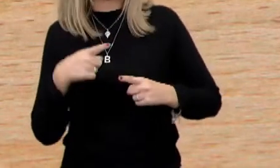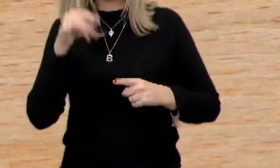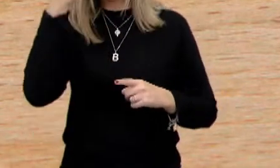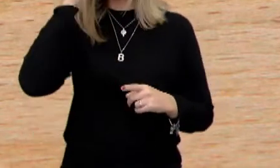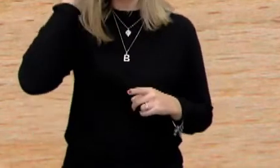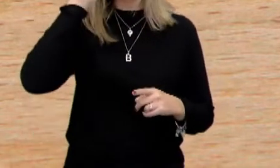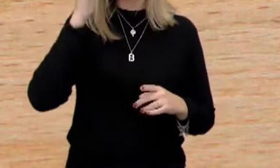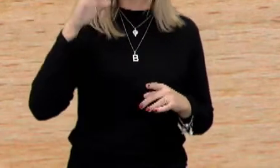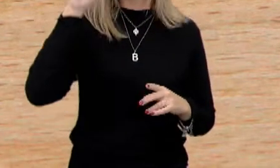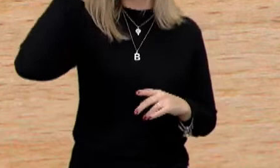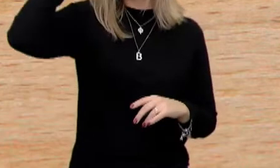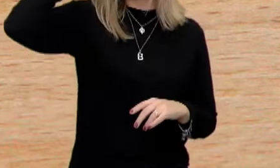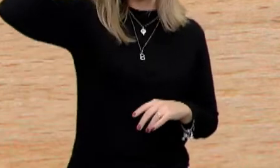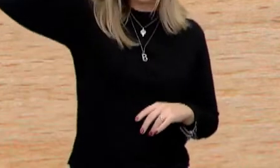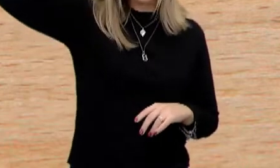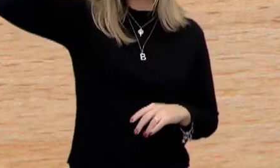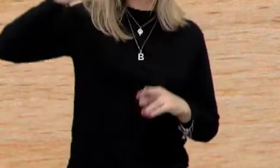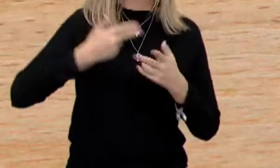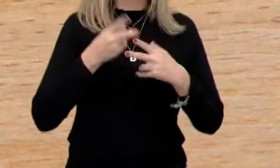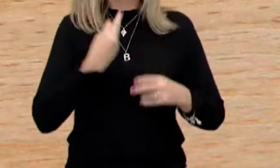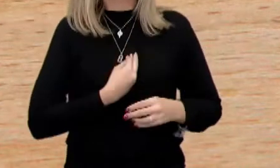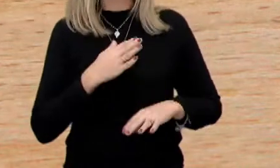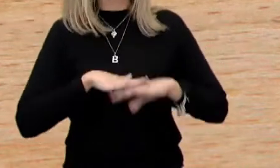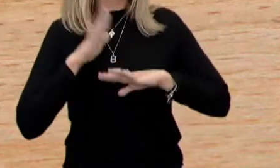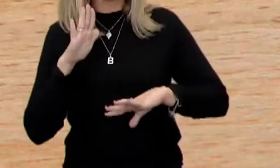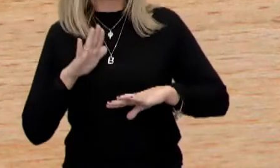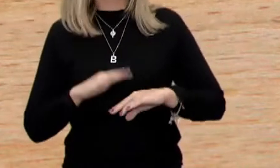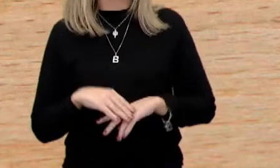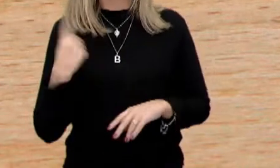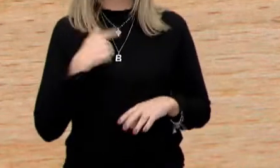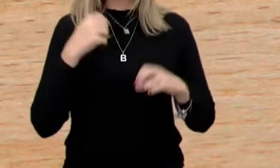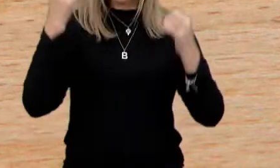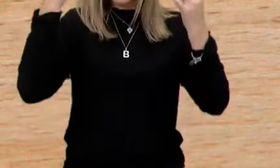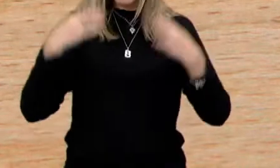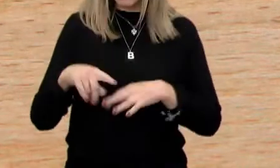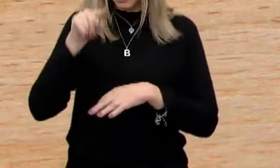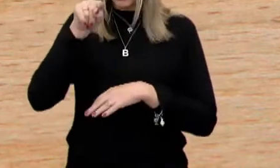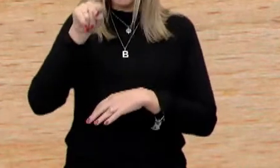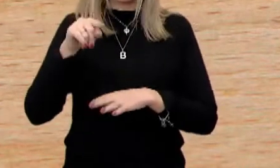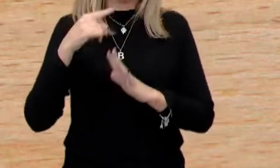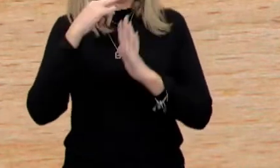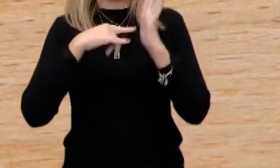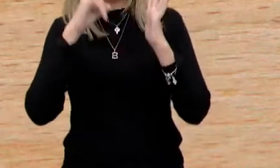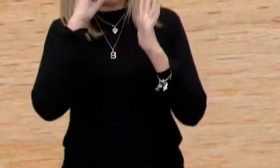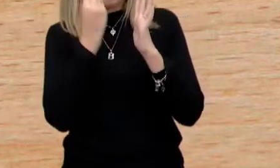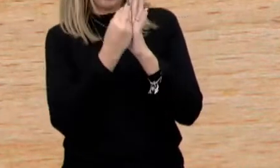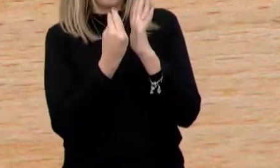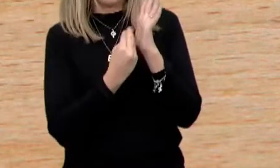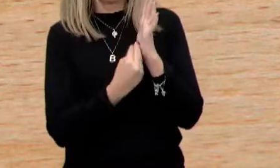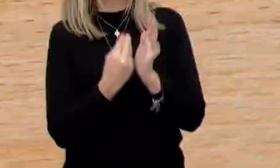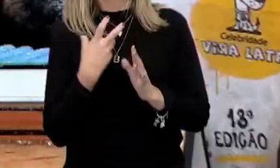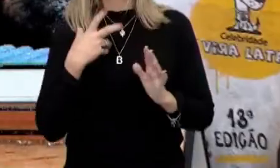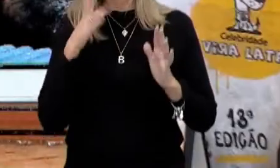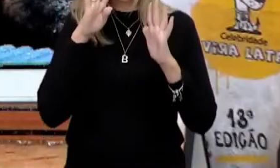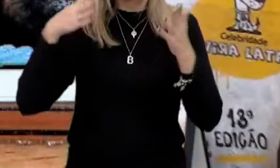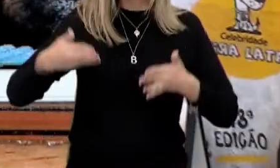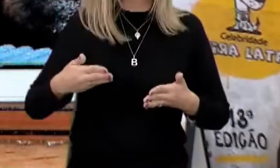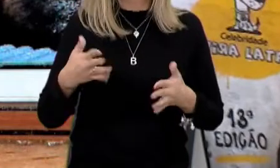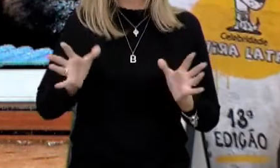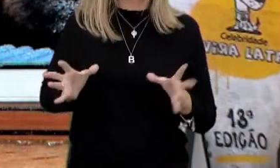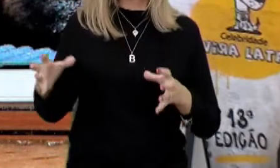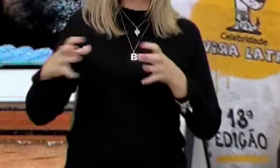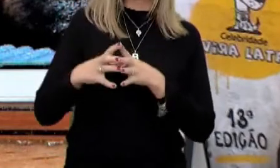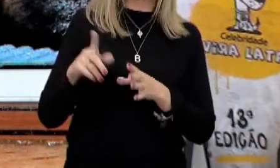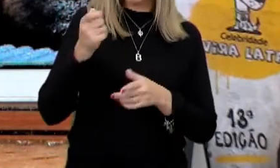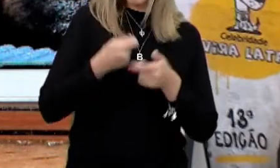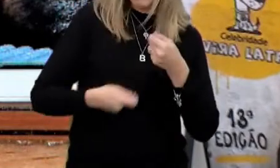série de doenças e ele vive mais, enfim. A gente explica isso no calendário, mas do ponto de vista de coletivo, a gente está falando que é